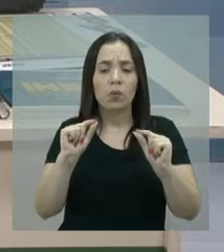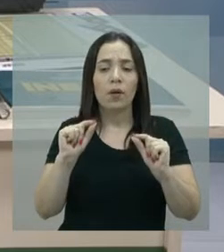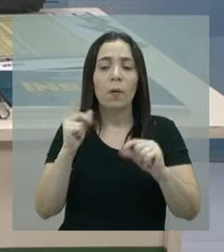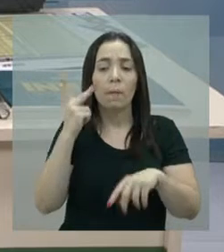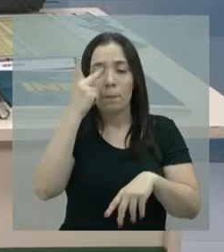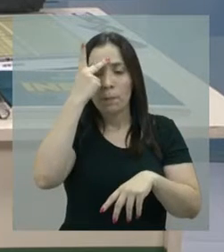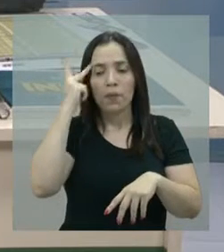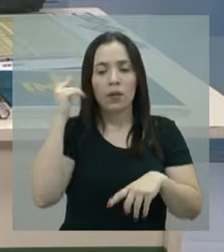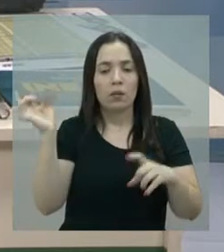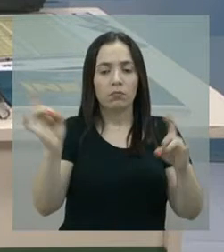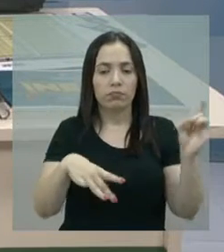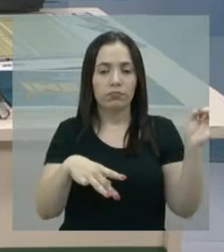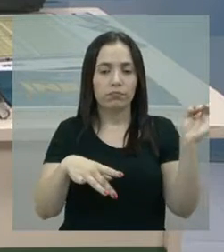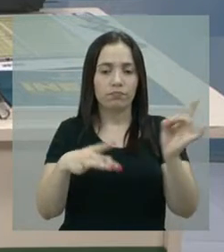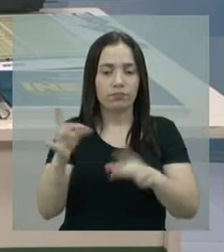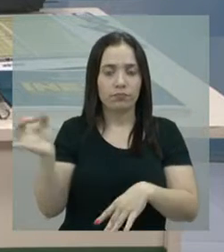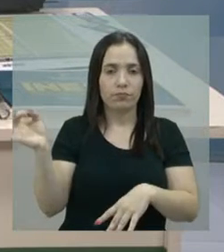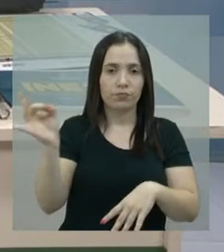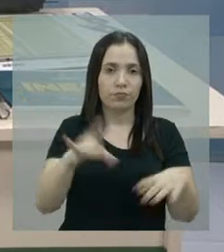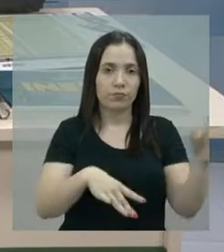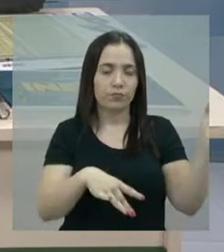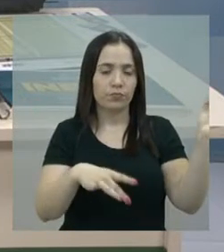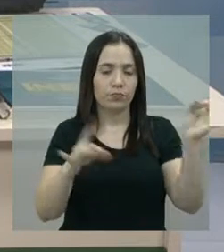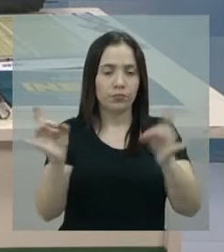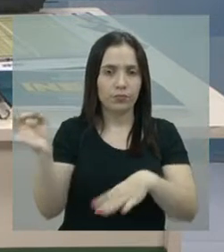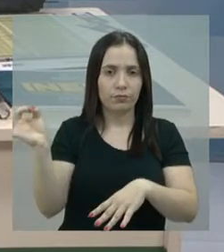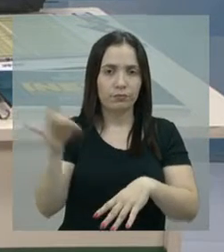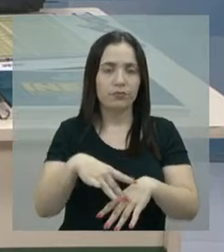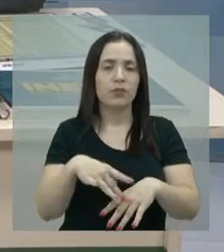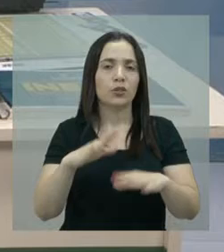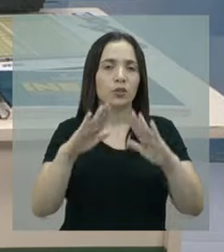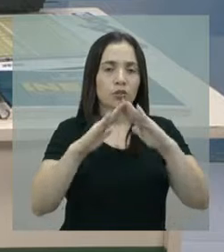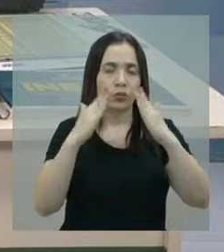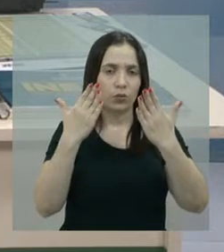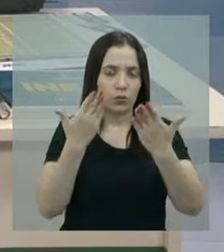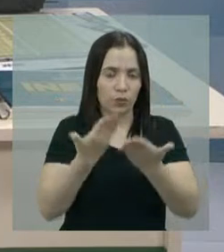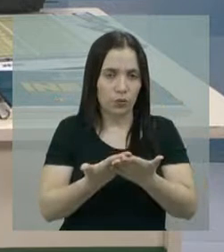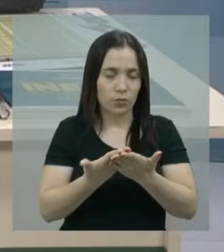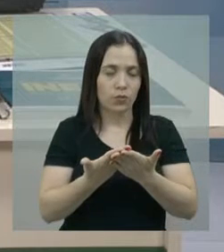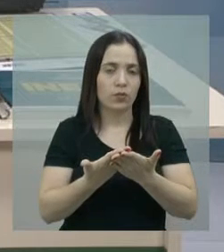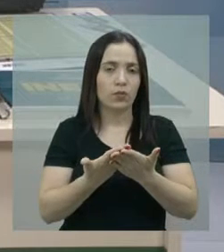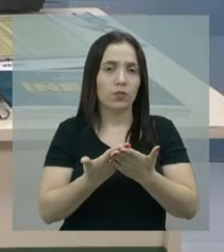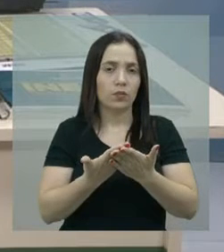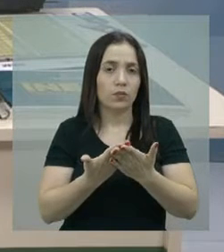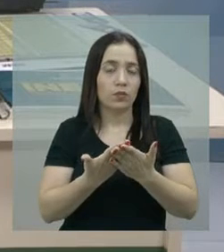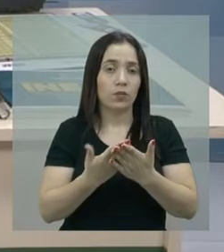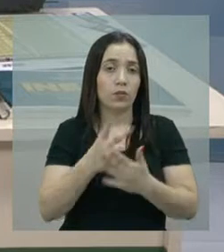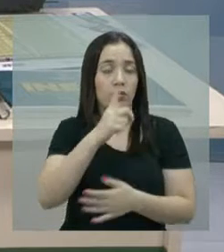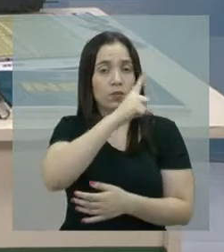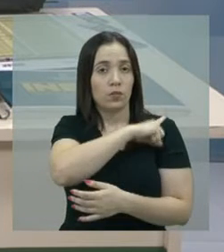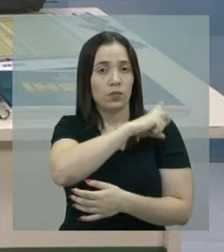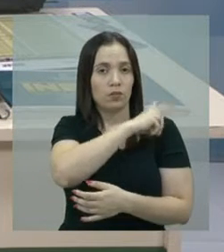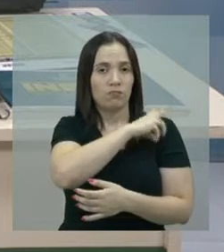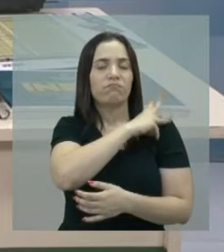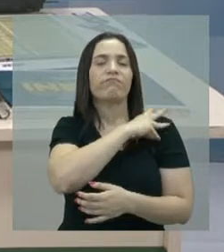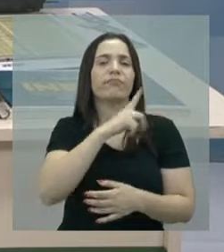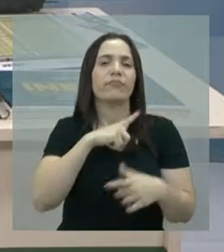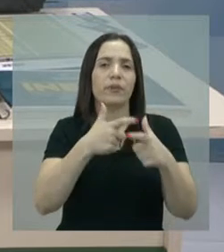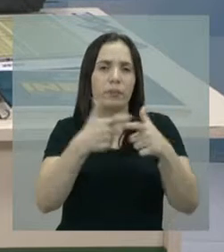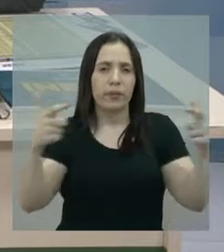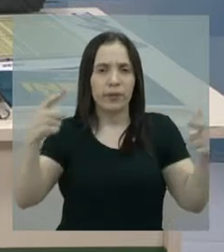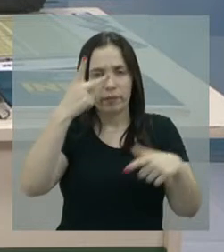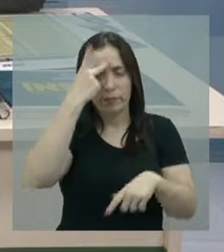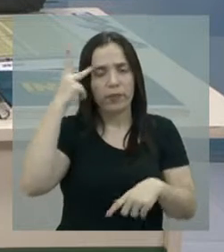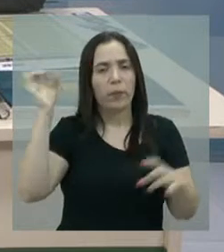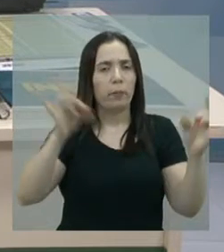abandono, né? Do abandono, da evasão. Da evasão escolar. E essa evasão no 2º grau é enorme. Muito